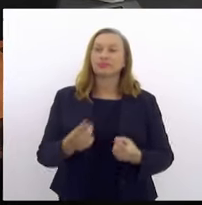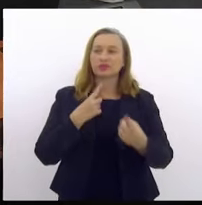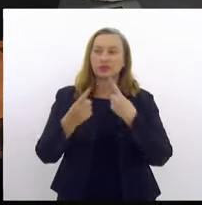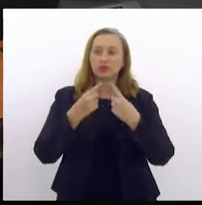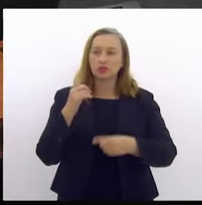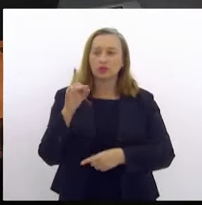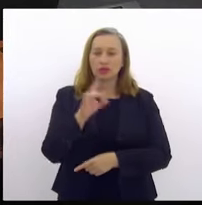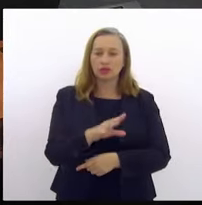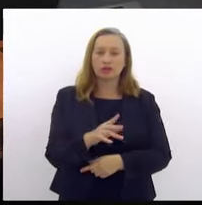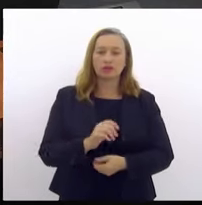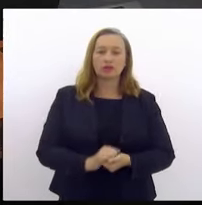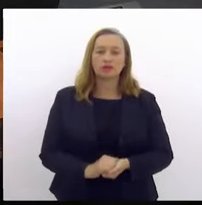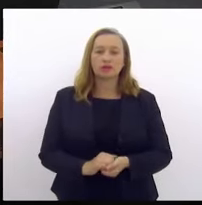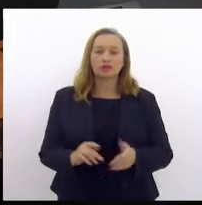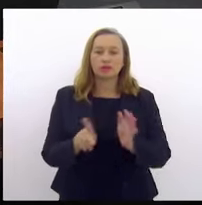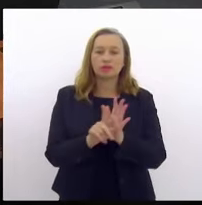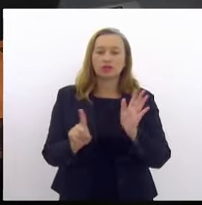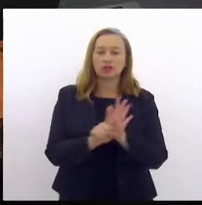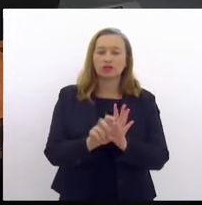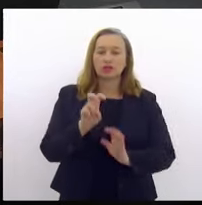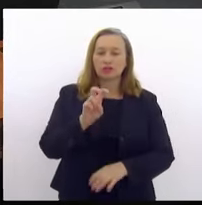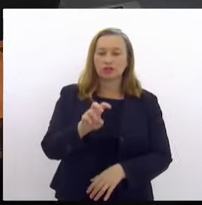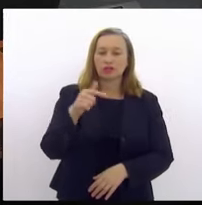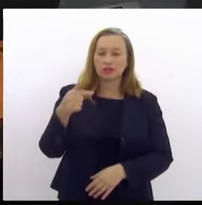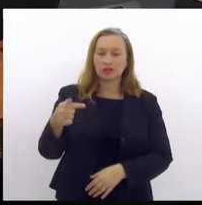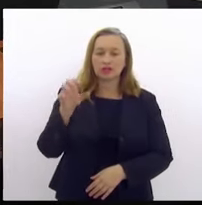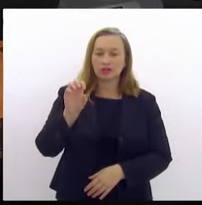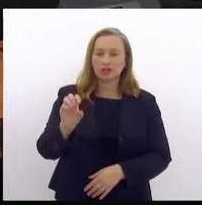em discussão única, projeto de lei número